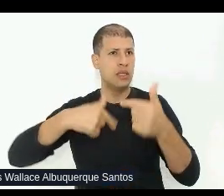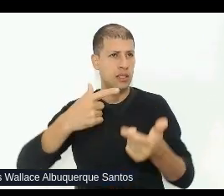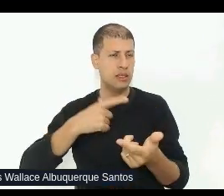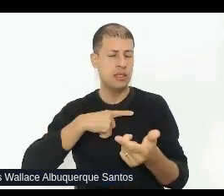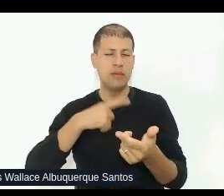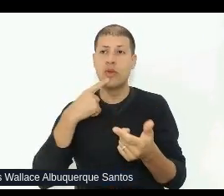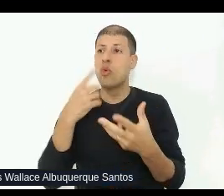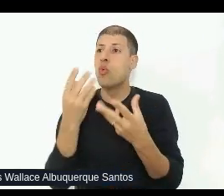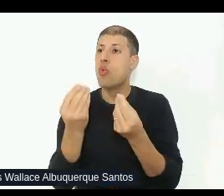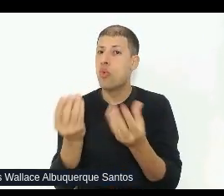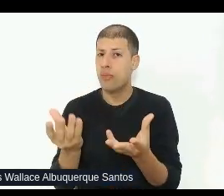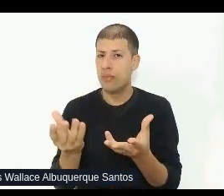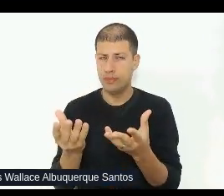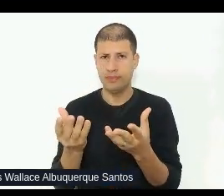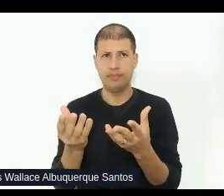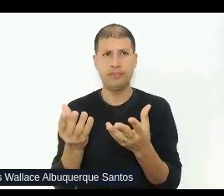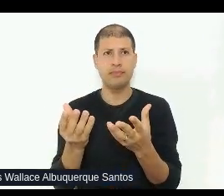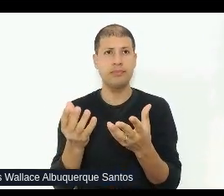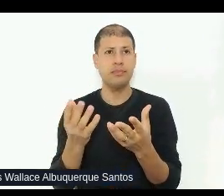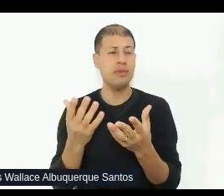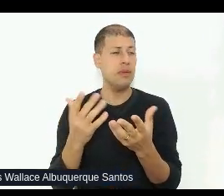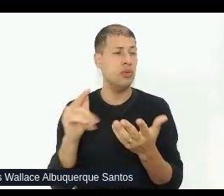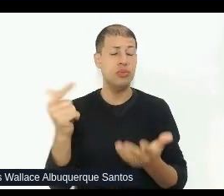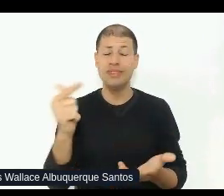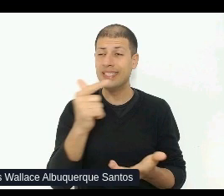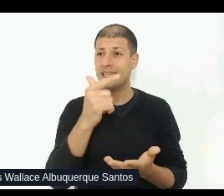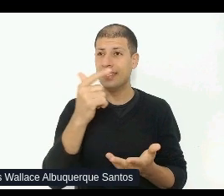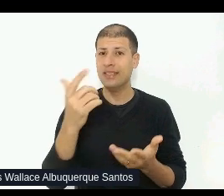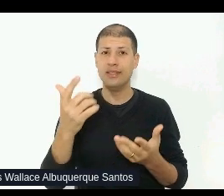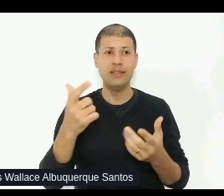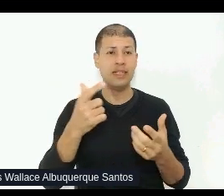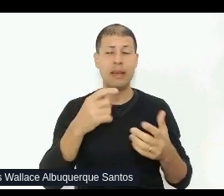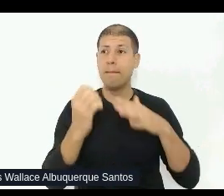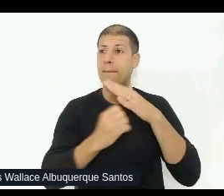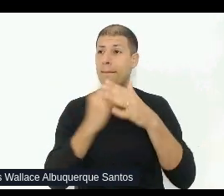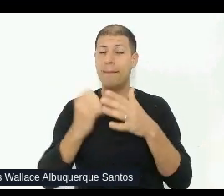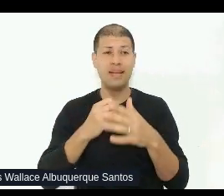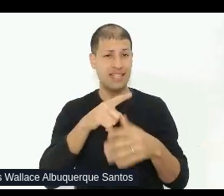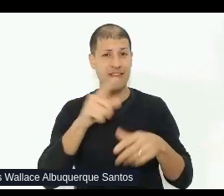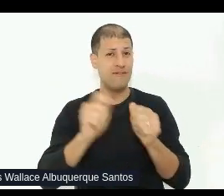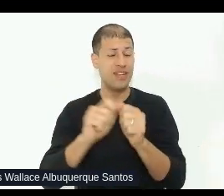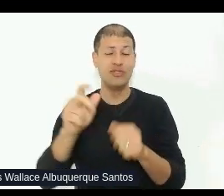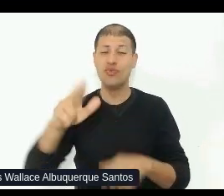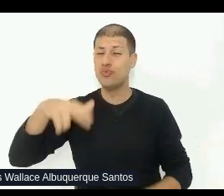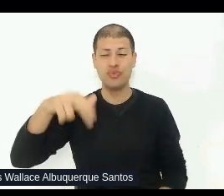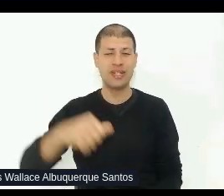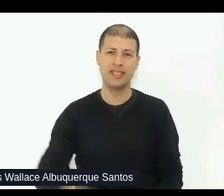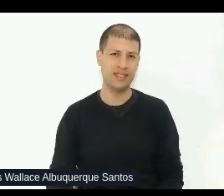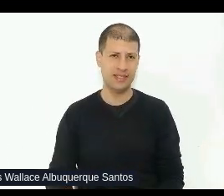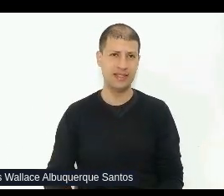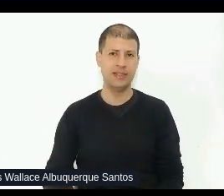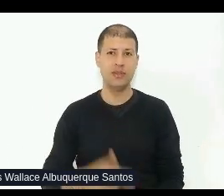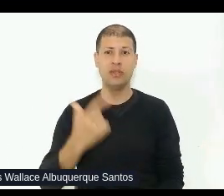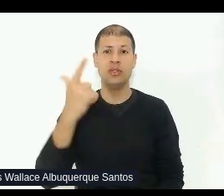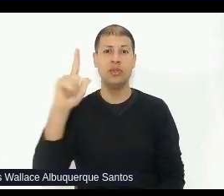isso? Sendo que não tem nem ninguém dentro da empresa que tinha feito. Primeiro eu tive contato com